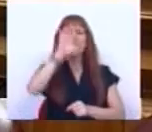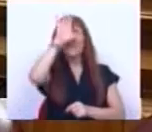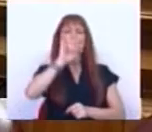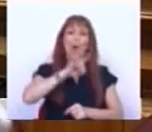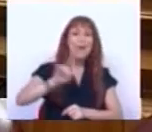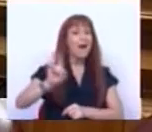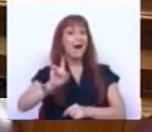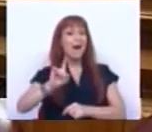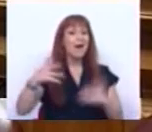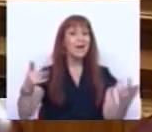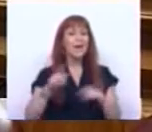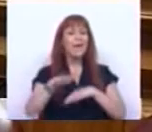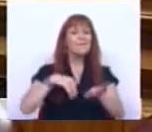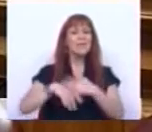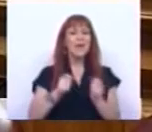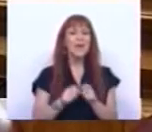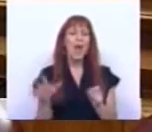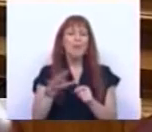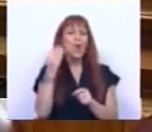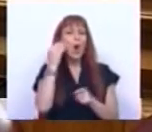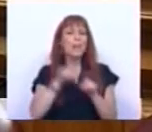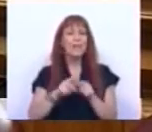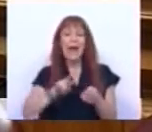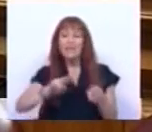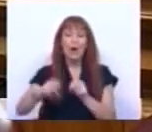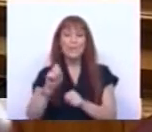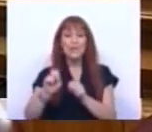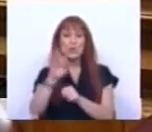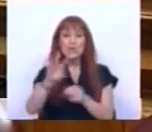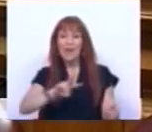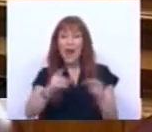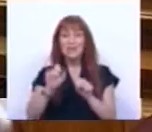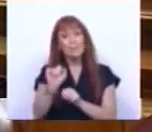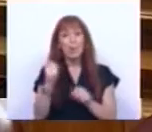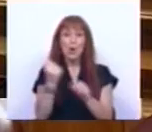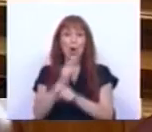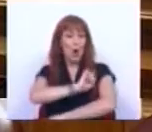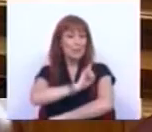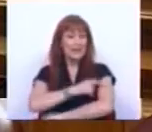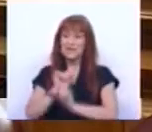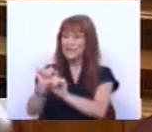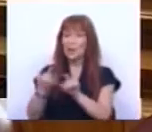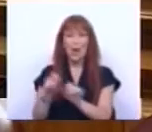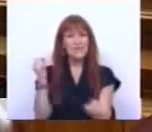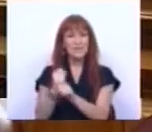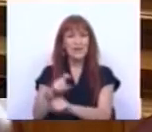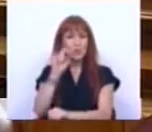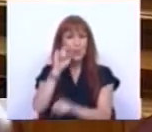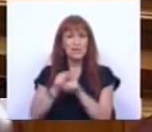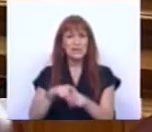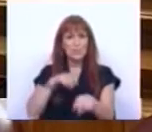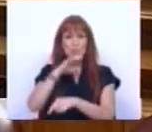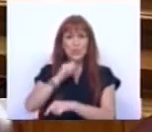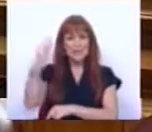pode ou não proceder a uma reforma do CEF, alterando o quadro das suas competências enquanto Serviço de Segurança e de